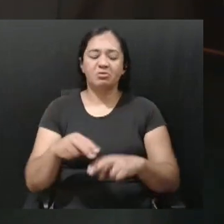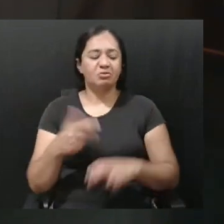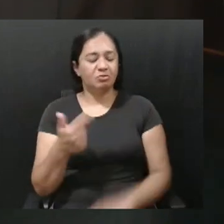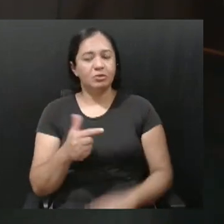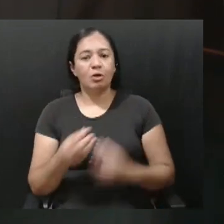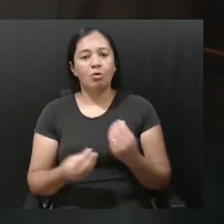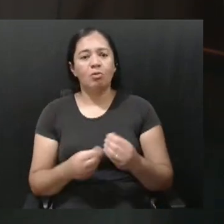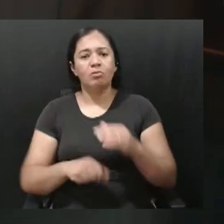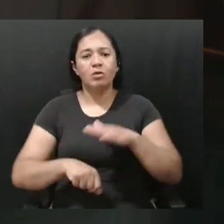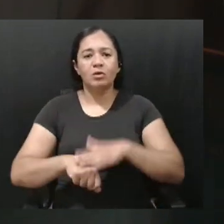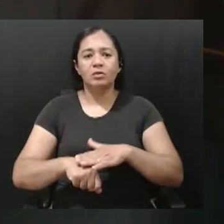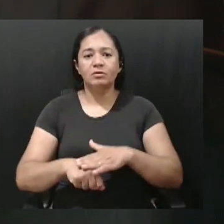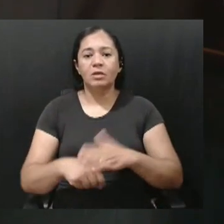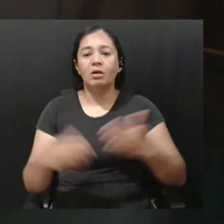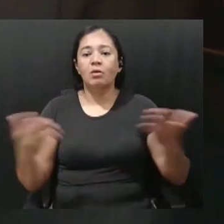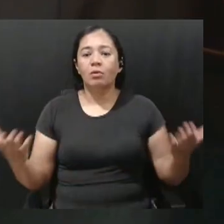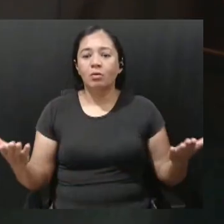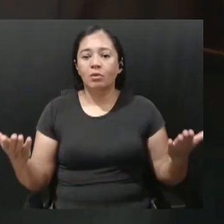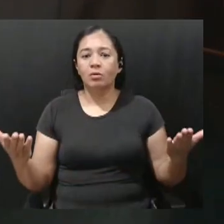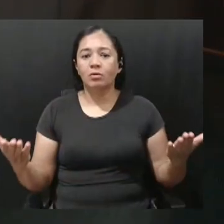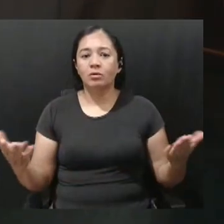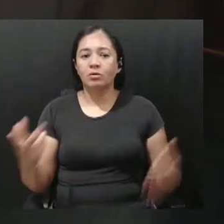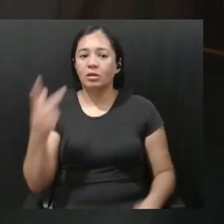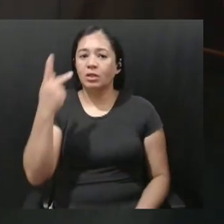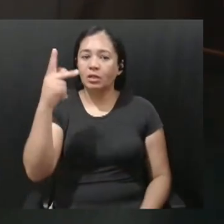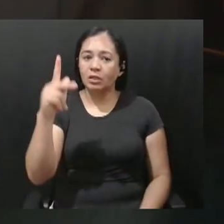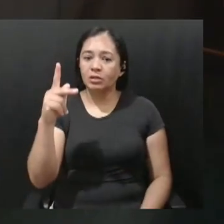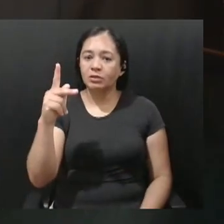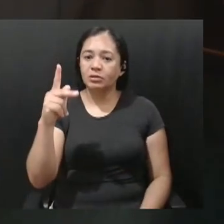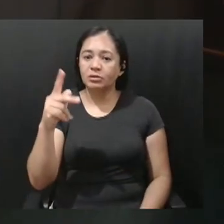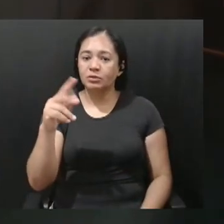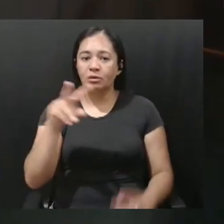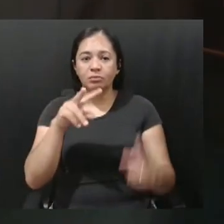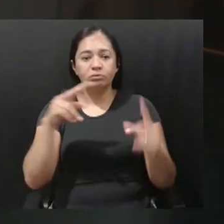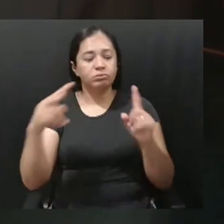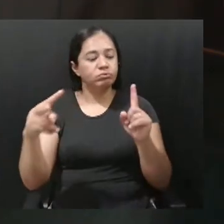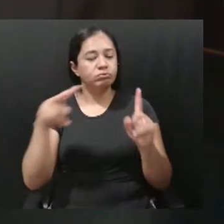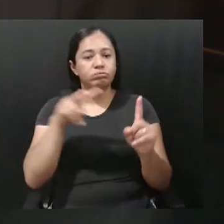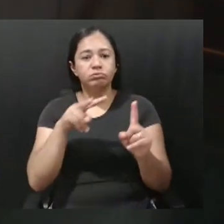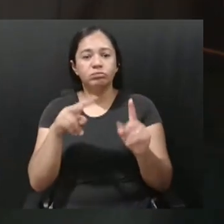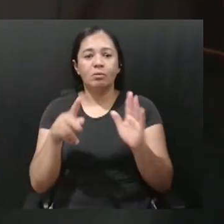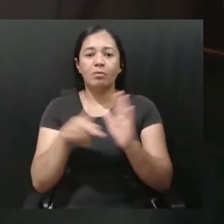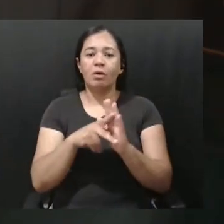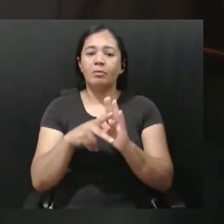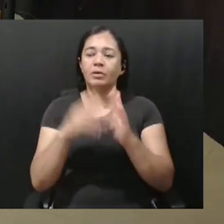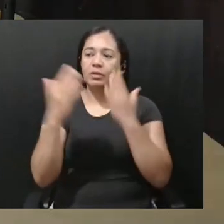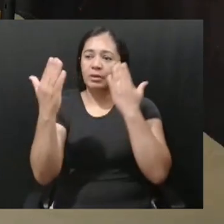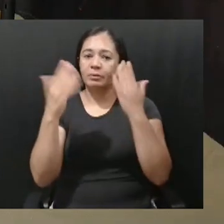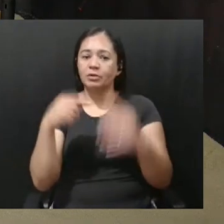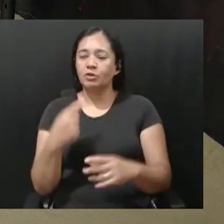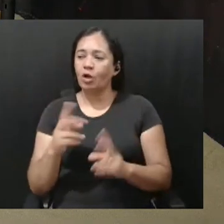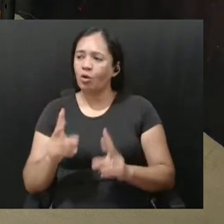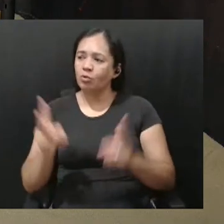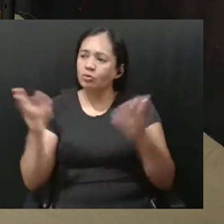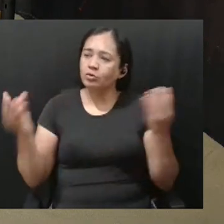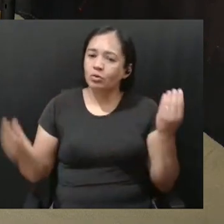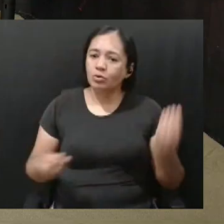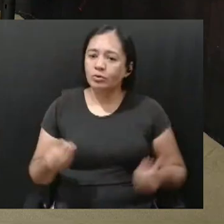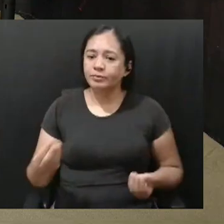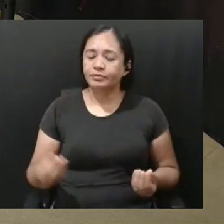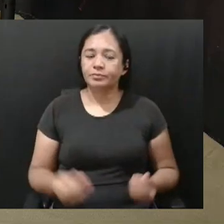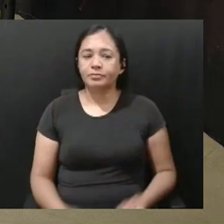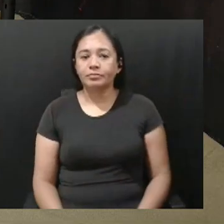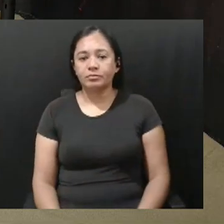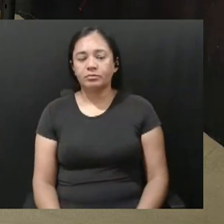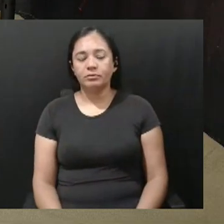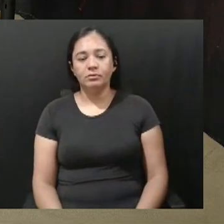é a sua visão, né, da psicologia, a gente deve continuar, igual a Letícia trouxe para a gente,